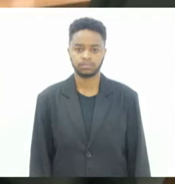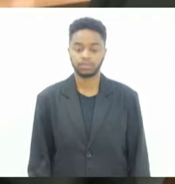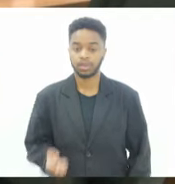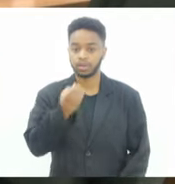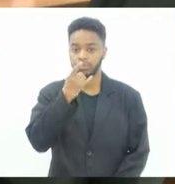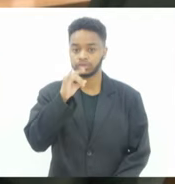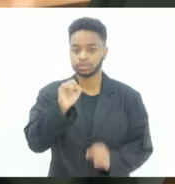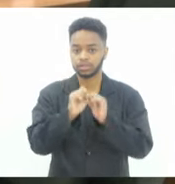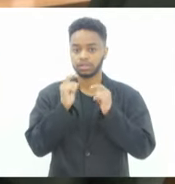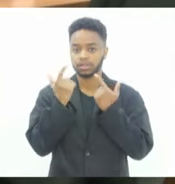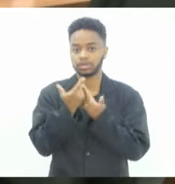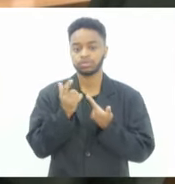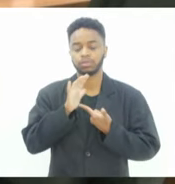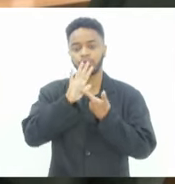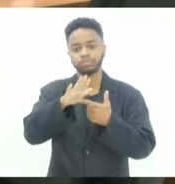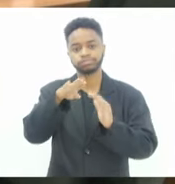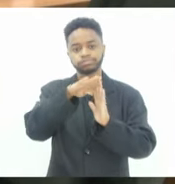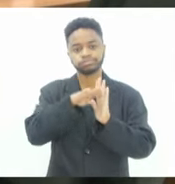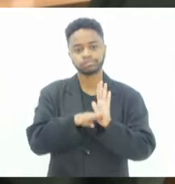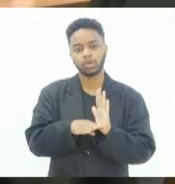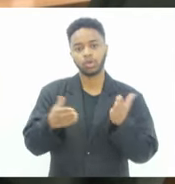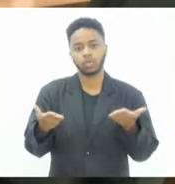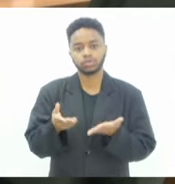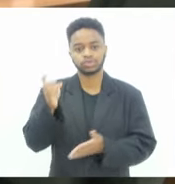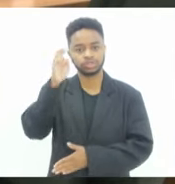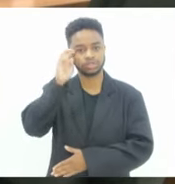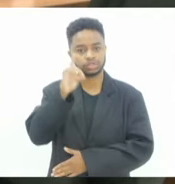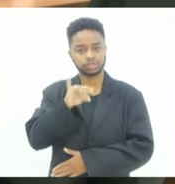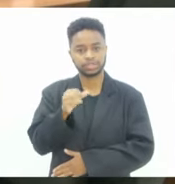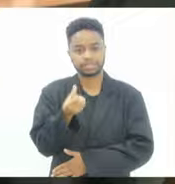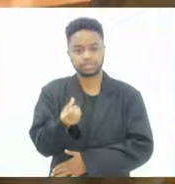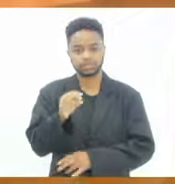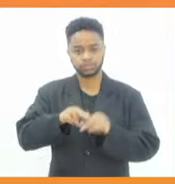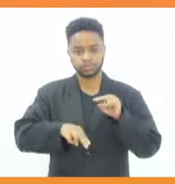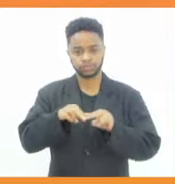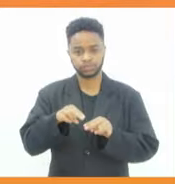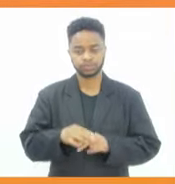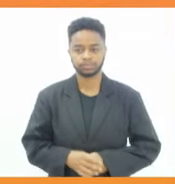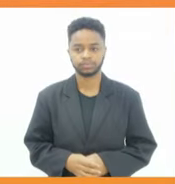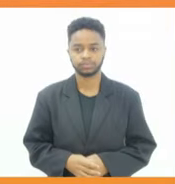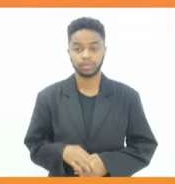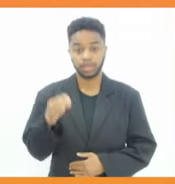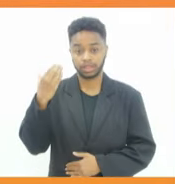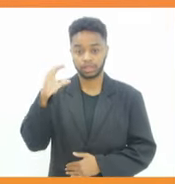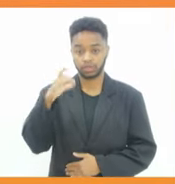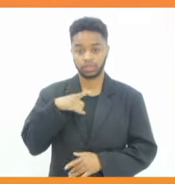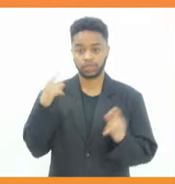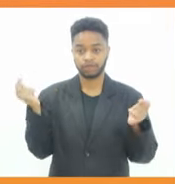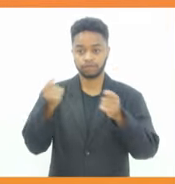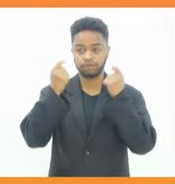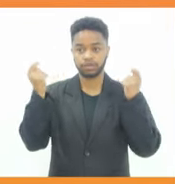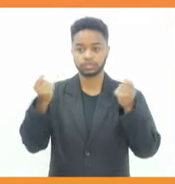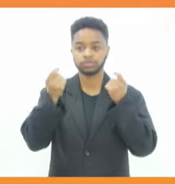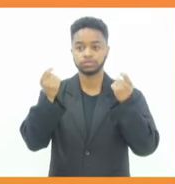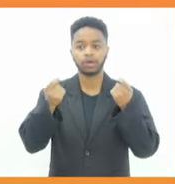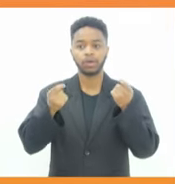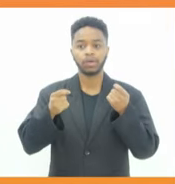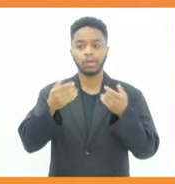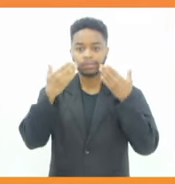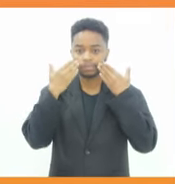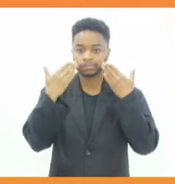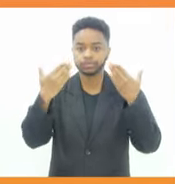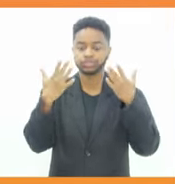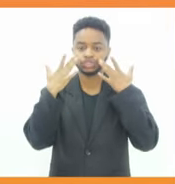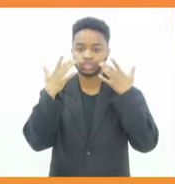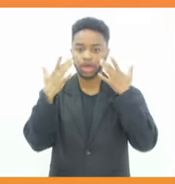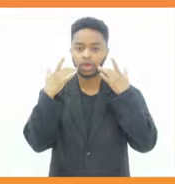O Bom Dia Alerj traz os seguintes destaques nesta quinta-feira, 6 de junho. Niterói tem festival lírico com espetáculos em